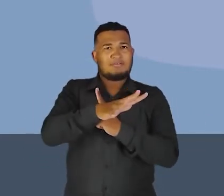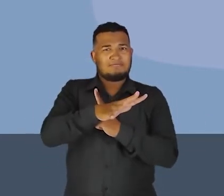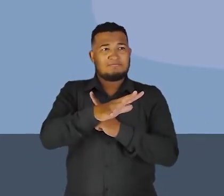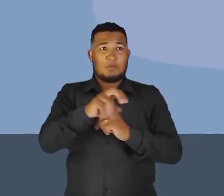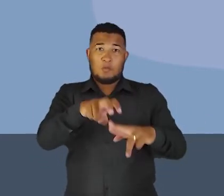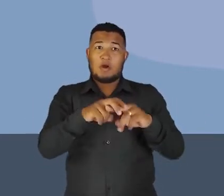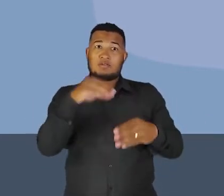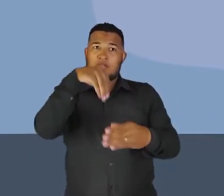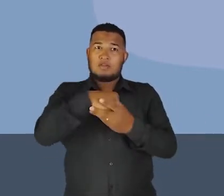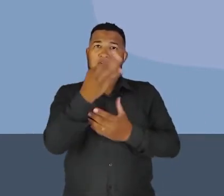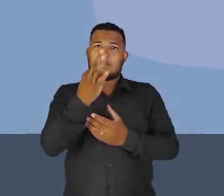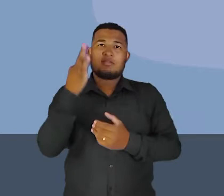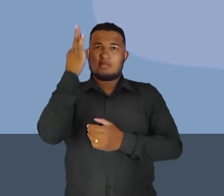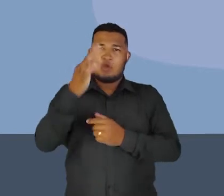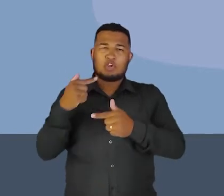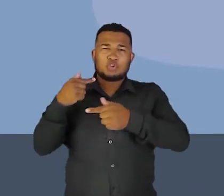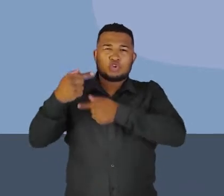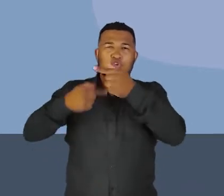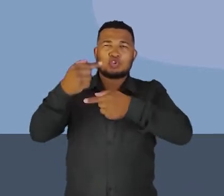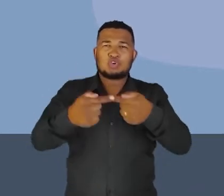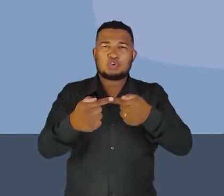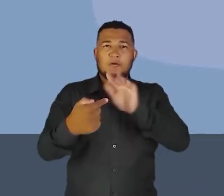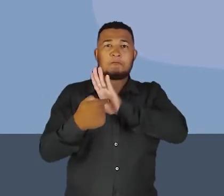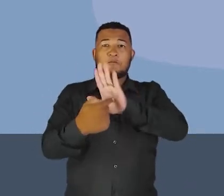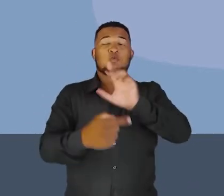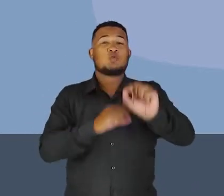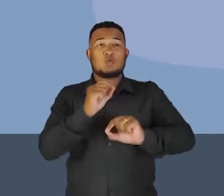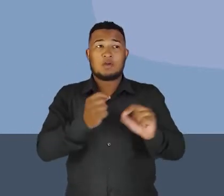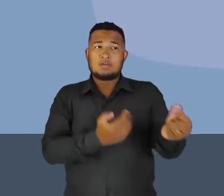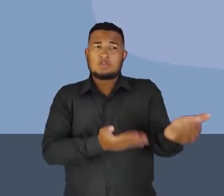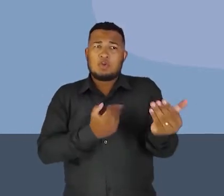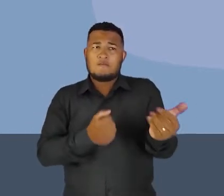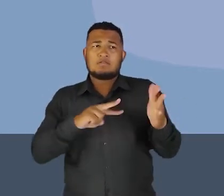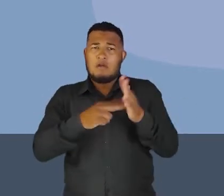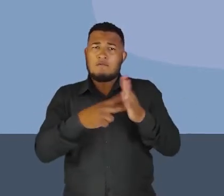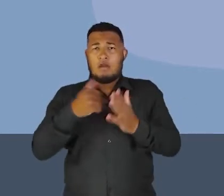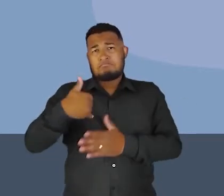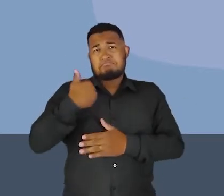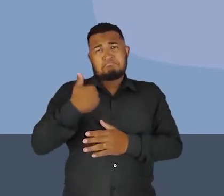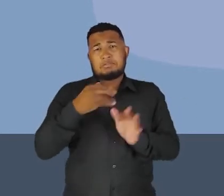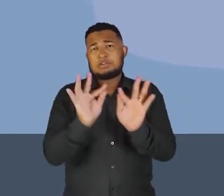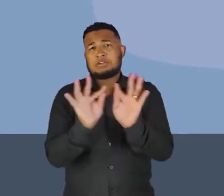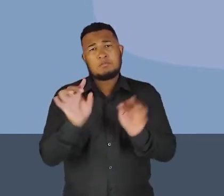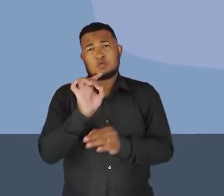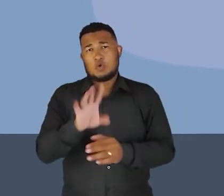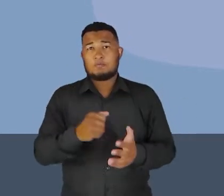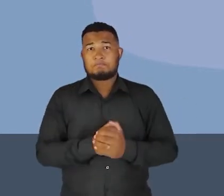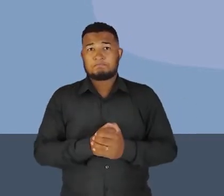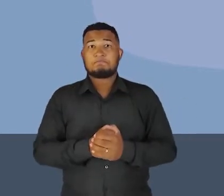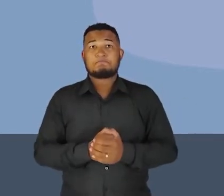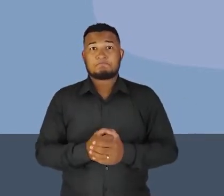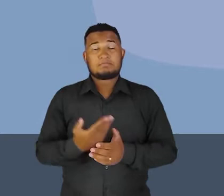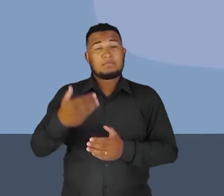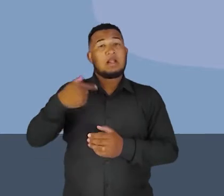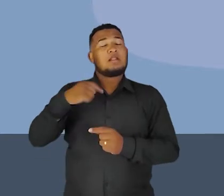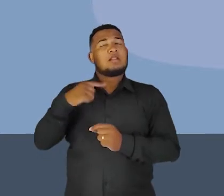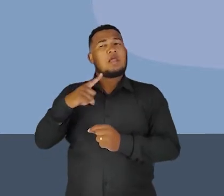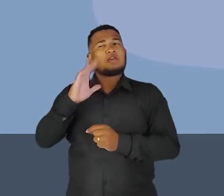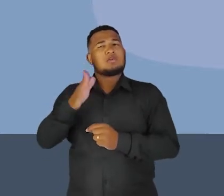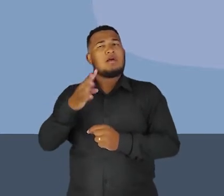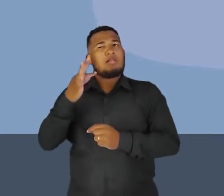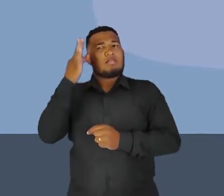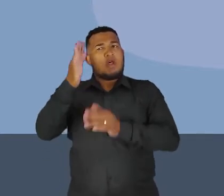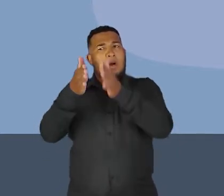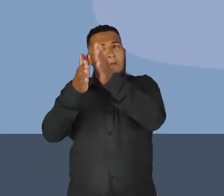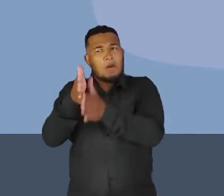teoria geracional, a gente trata o jovem, então, apenas como uma faixa etária. Lá na teoria classista, a gente começa a tratar os